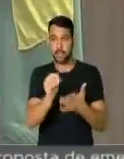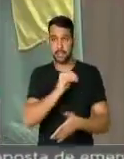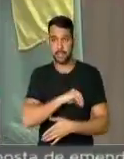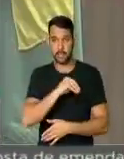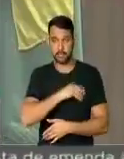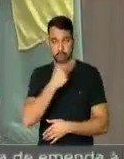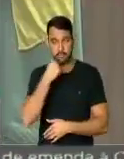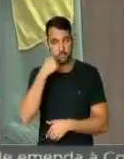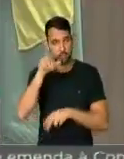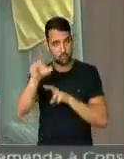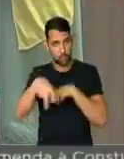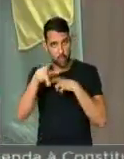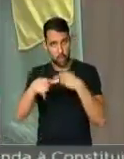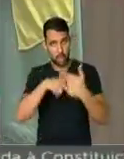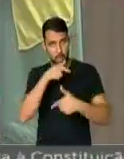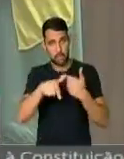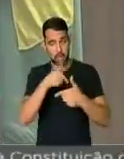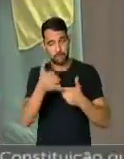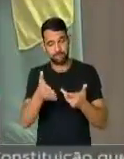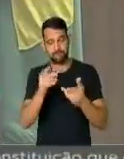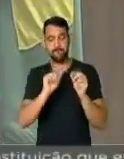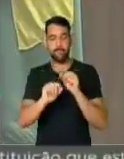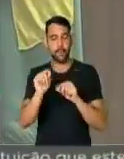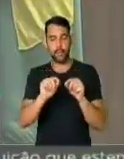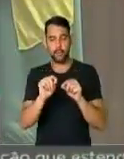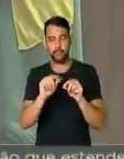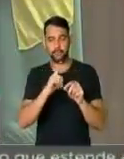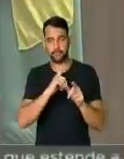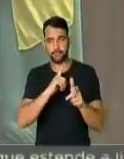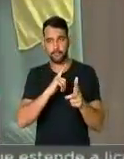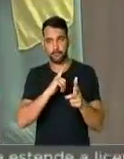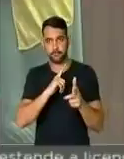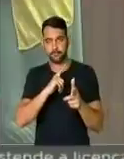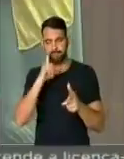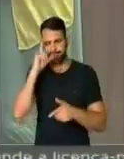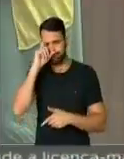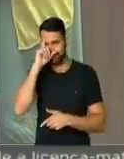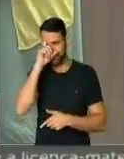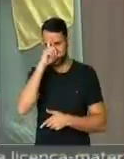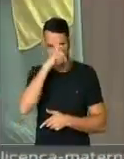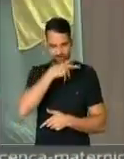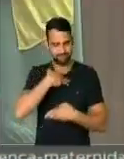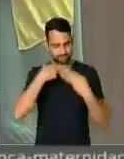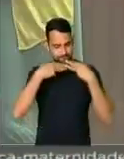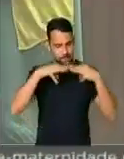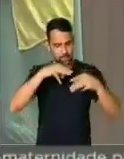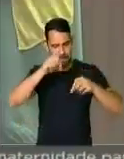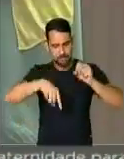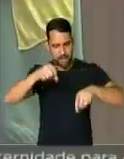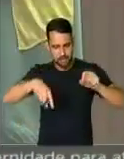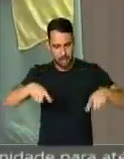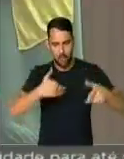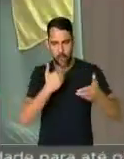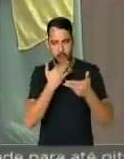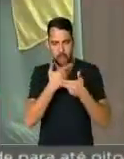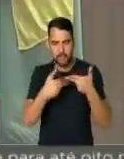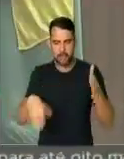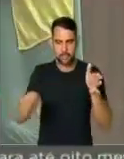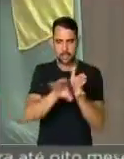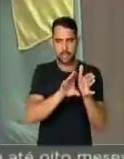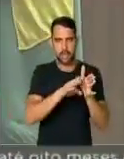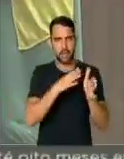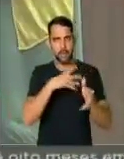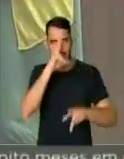e assalariadas rurais, que têm a difícil missão de produzir o alimento que vai à mesa do